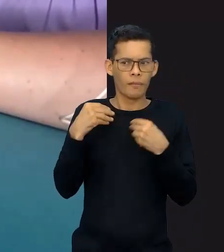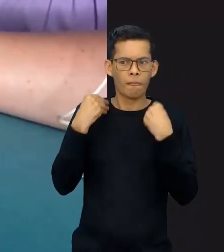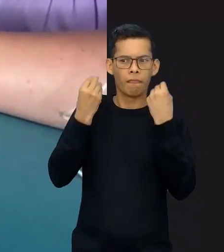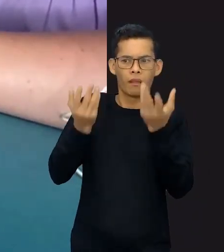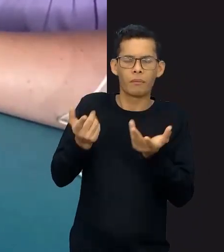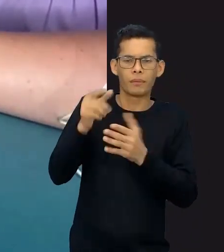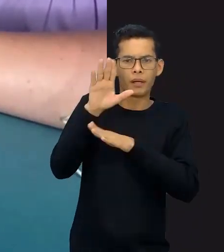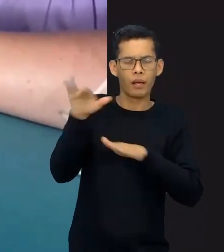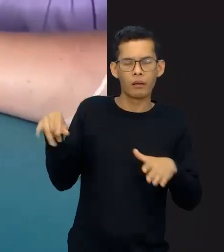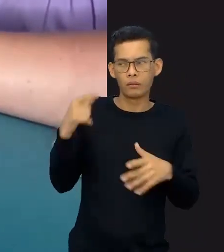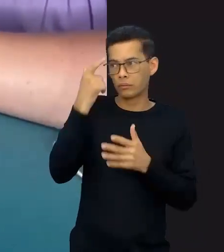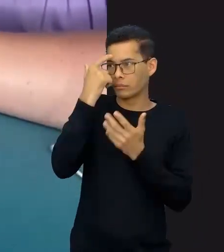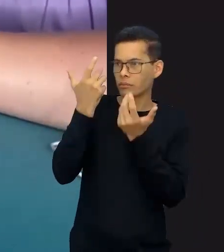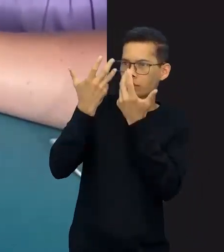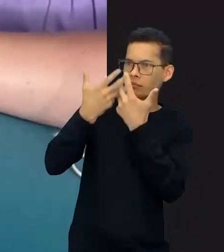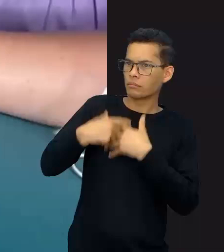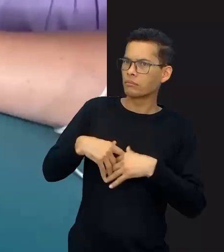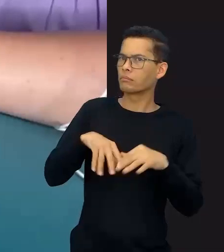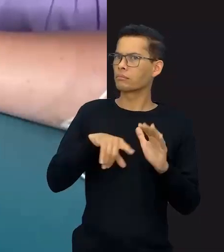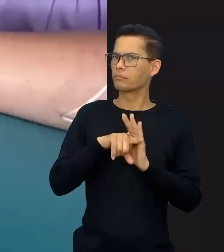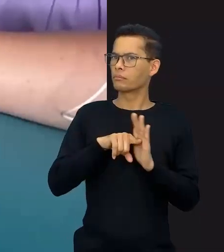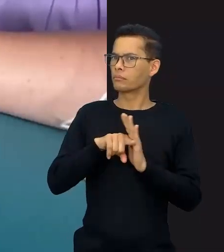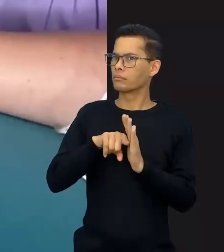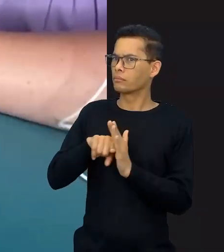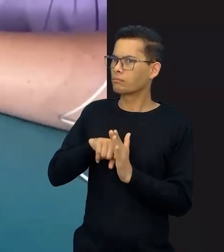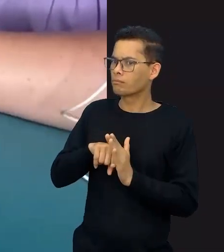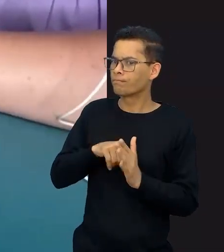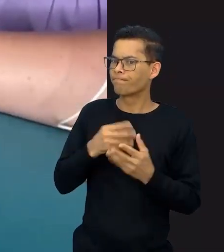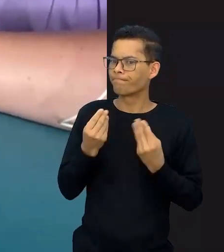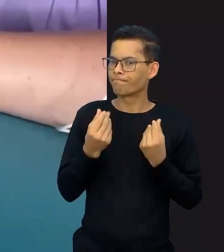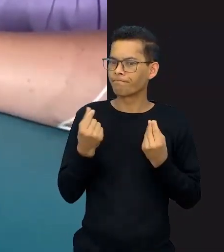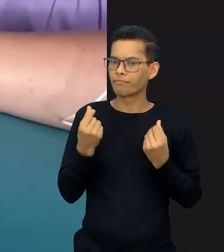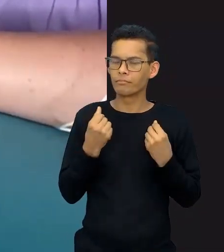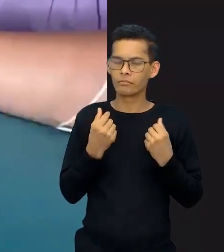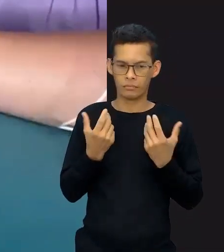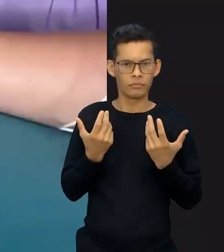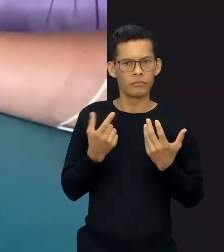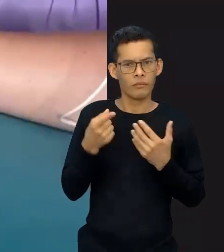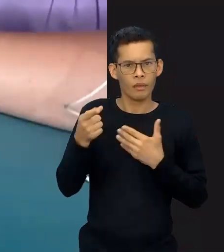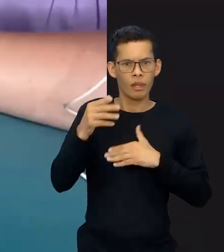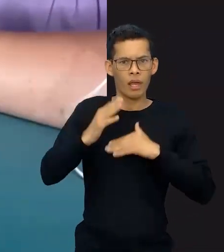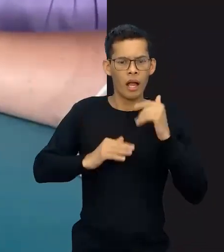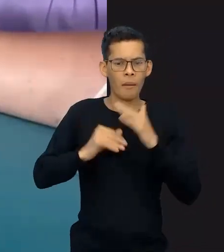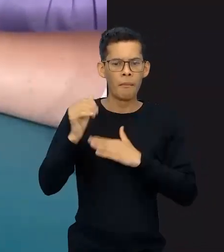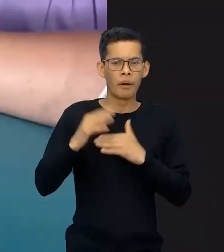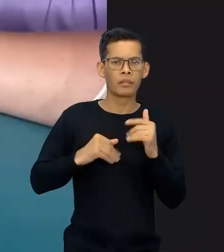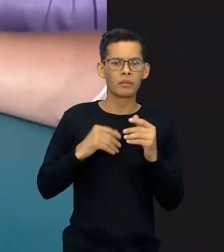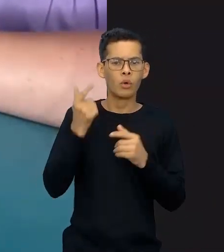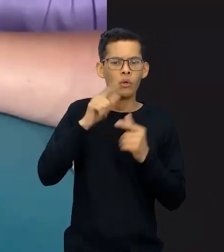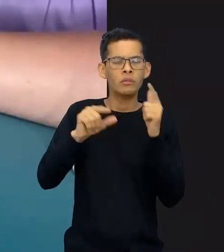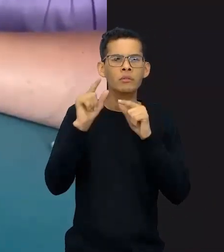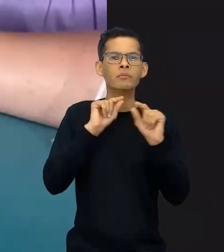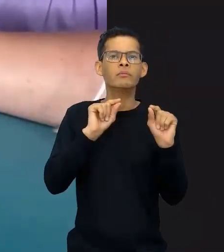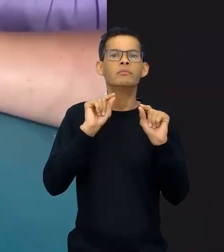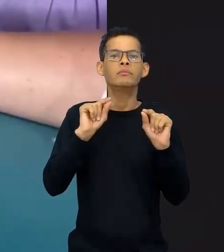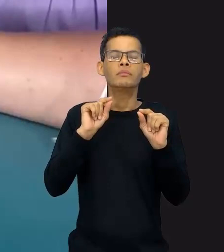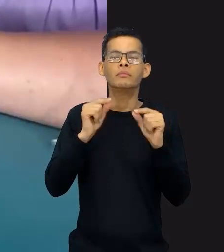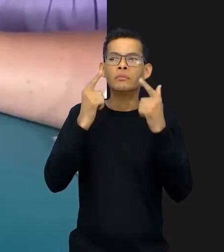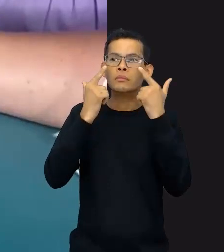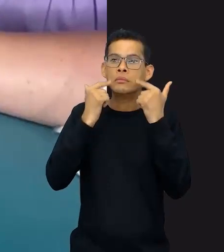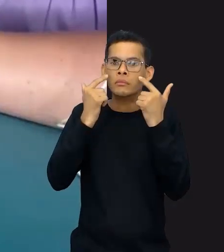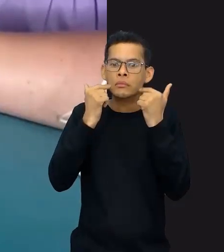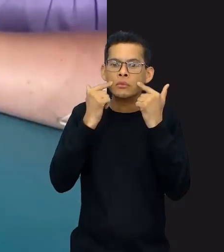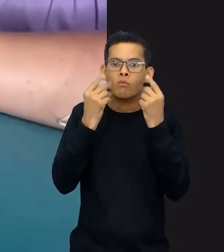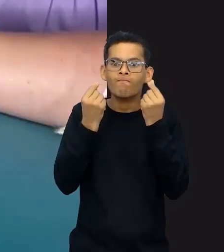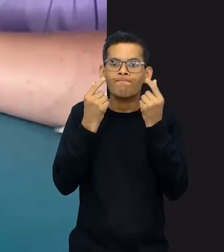eles começarem a investigar, né? Para tornar essa prática mais investigativa